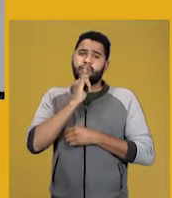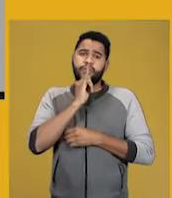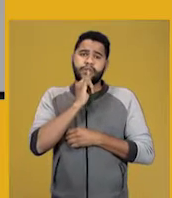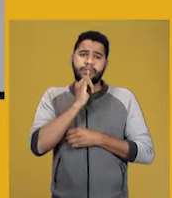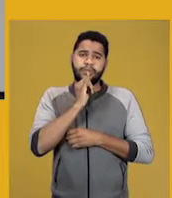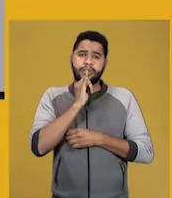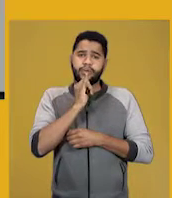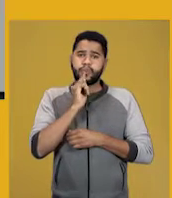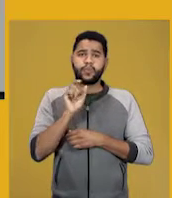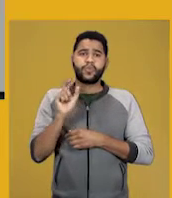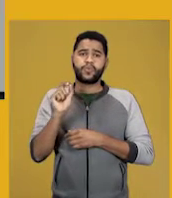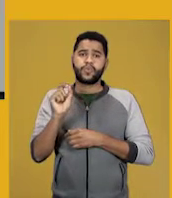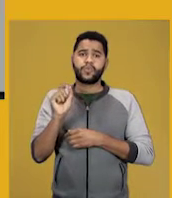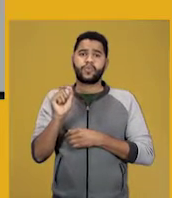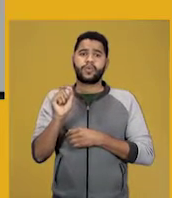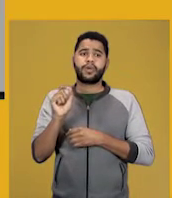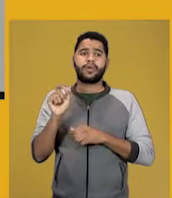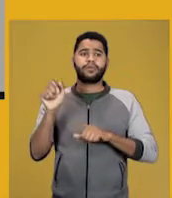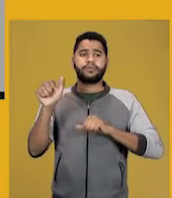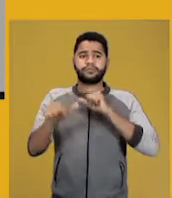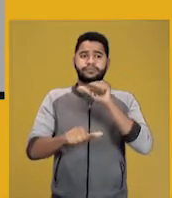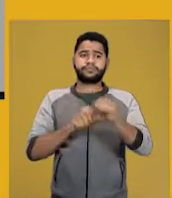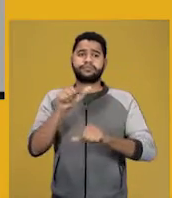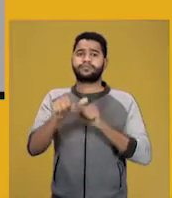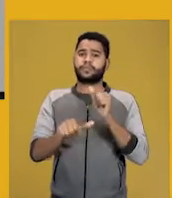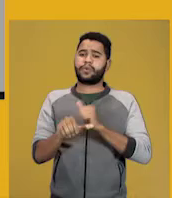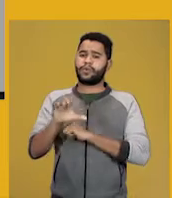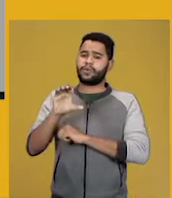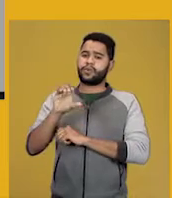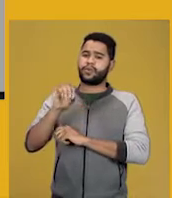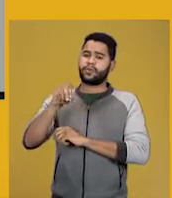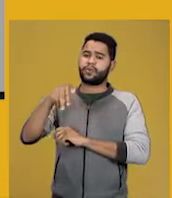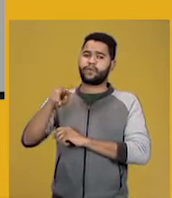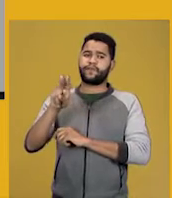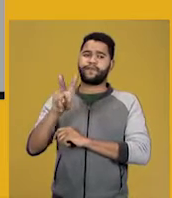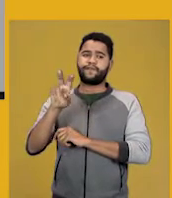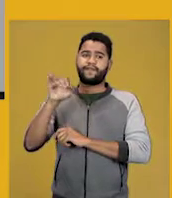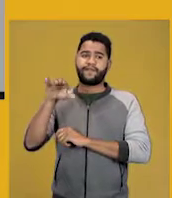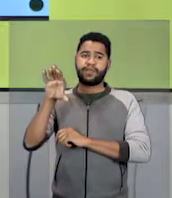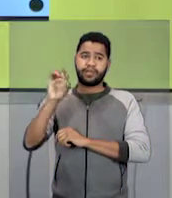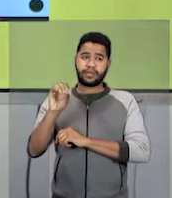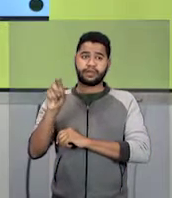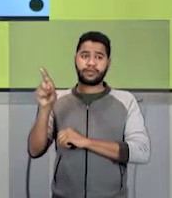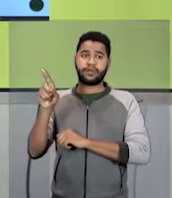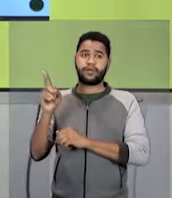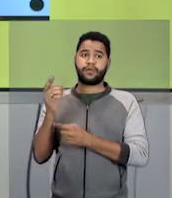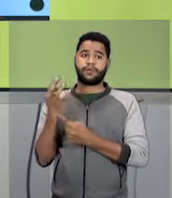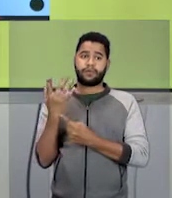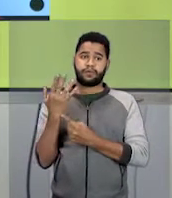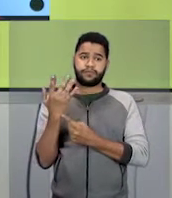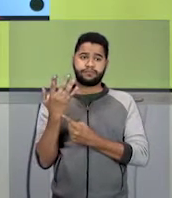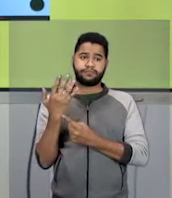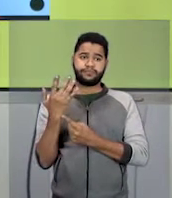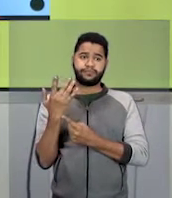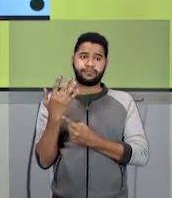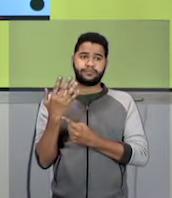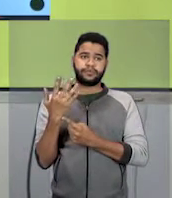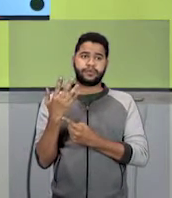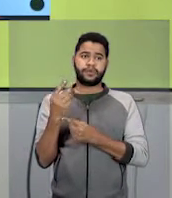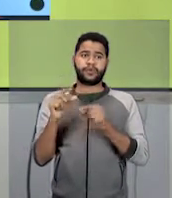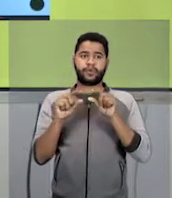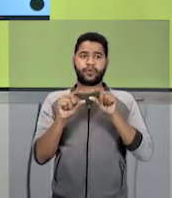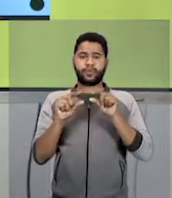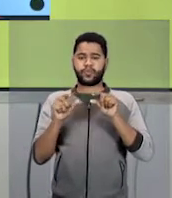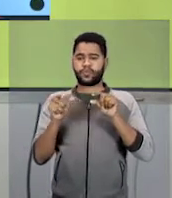exemplo de uma transferência por convecção. Aqui você, com essa vela, aquece esse gás que está